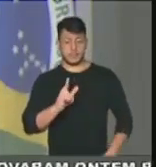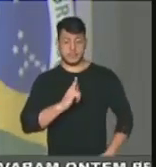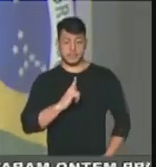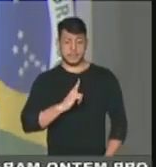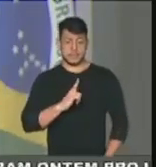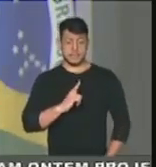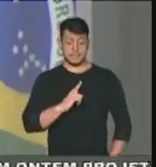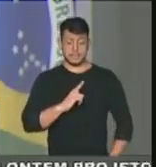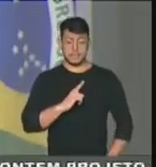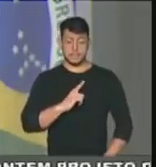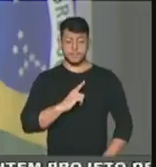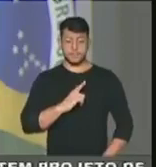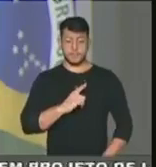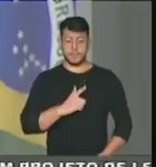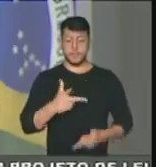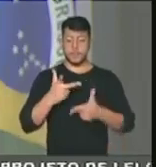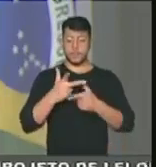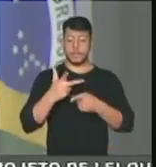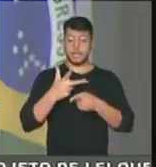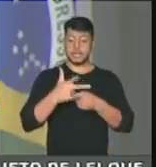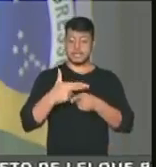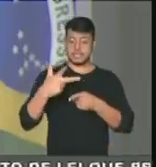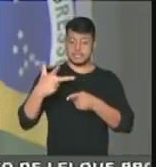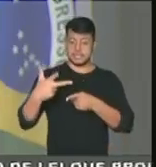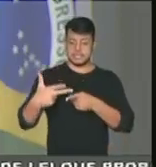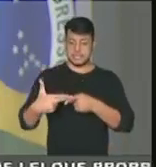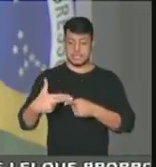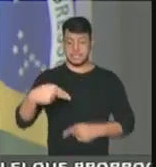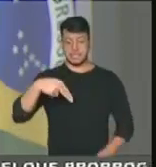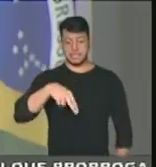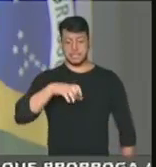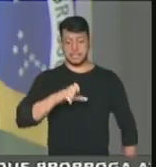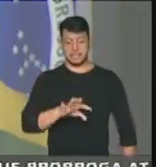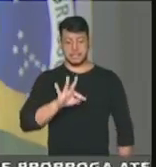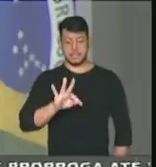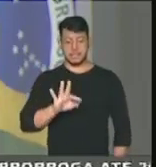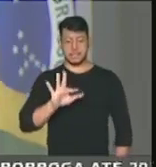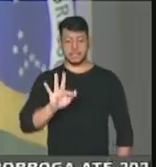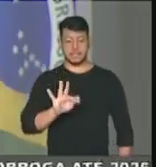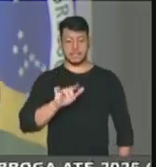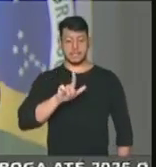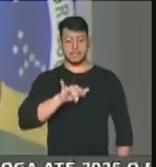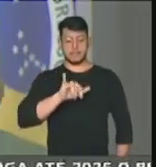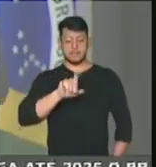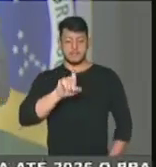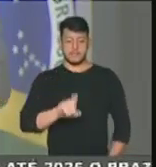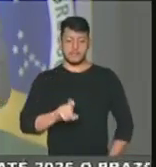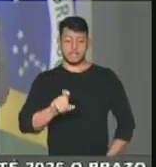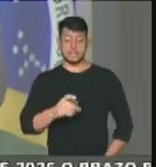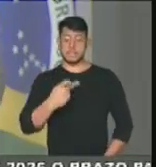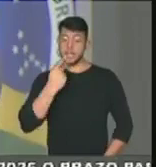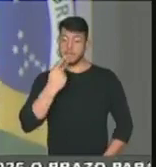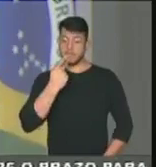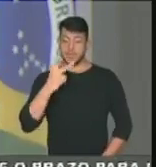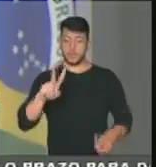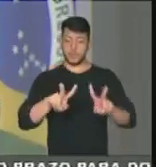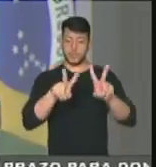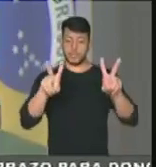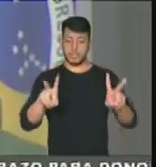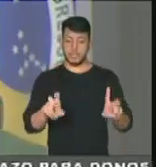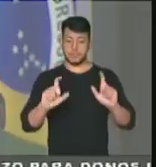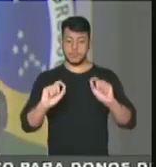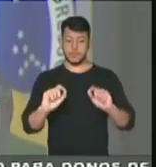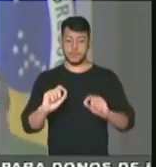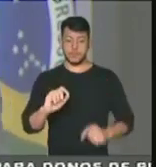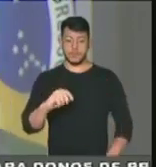da netflix que vai ao ar infelizmente falando sobre o natal